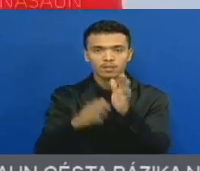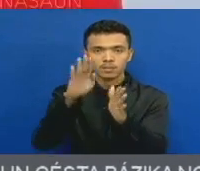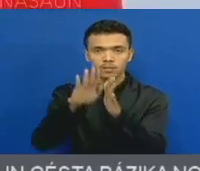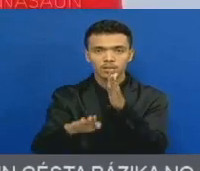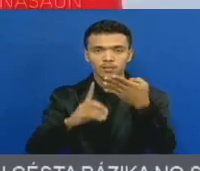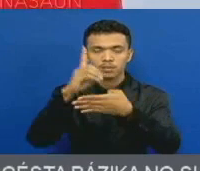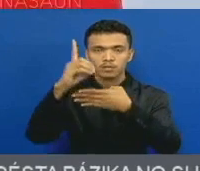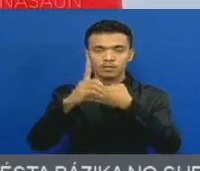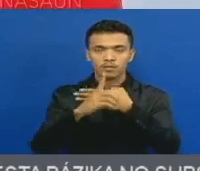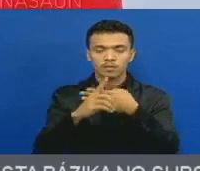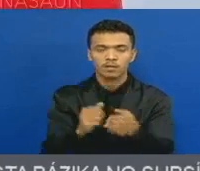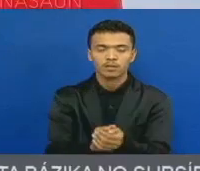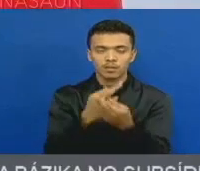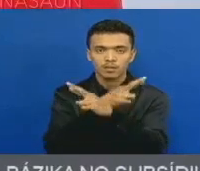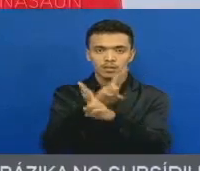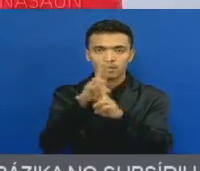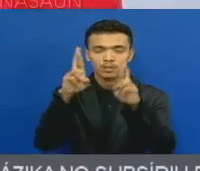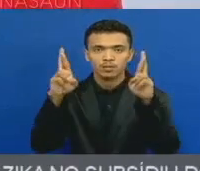desenvolvimento. Resultado,